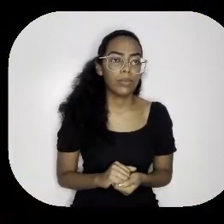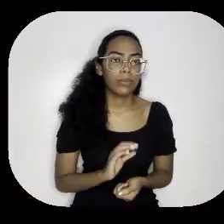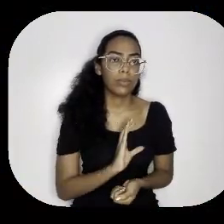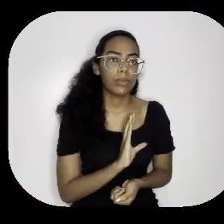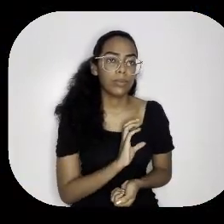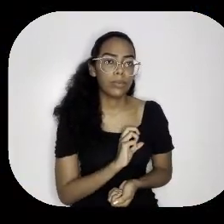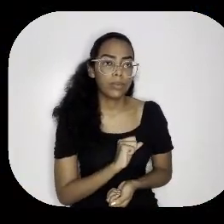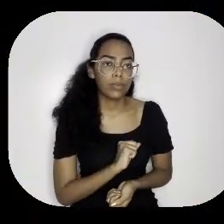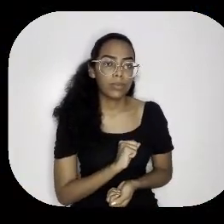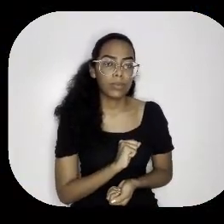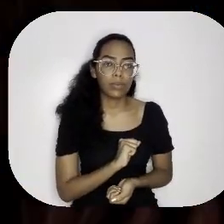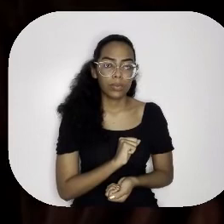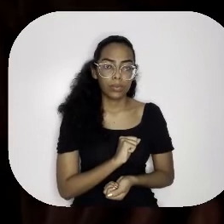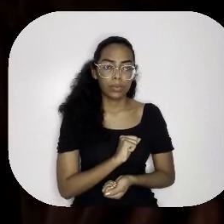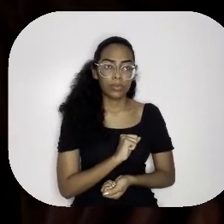amor.